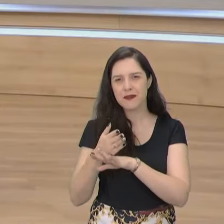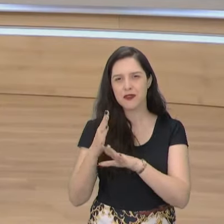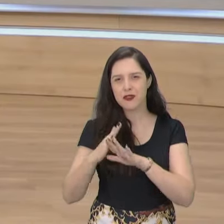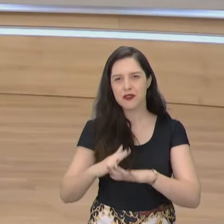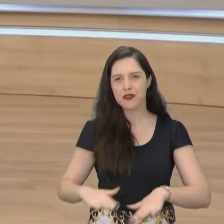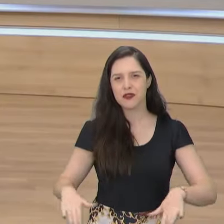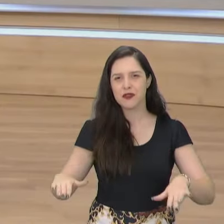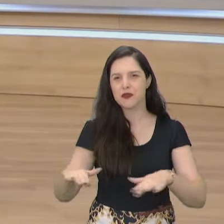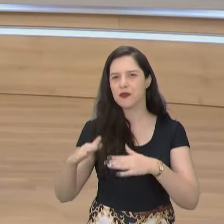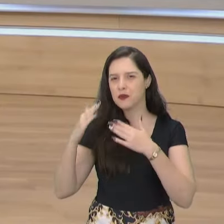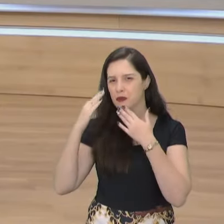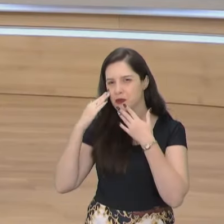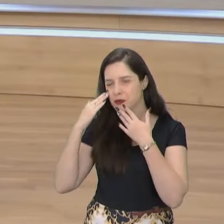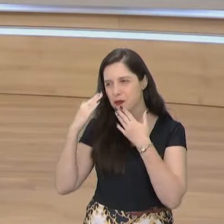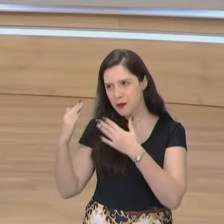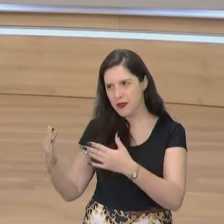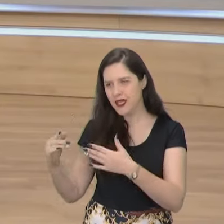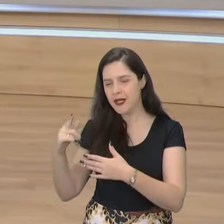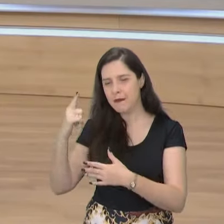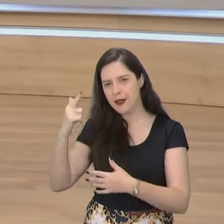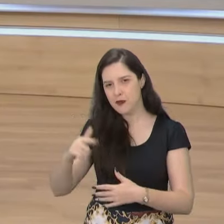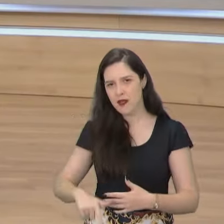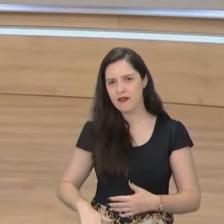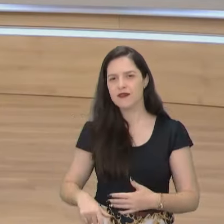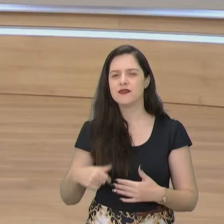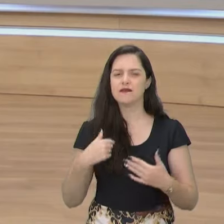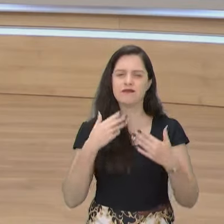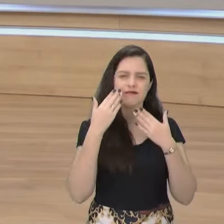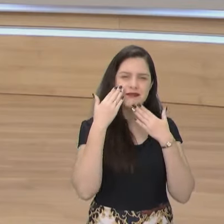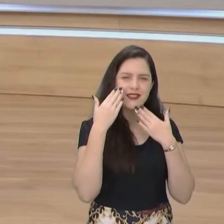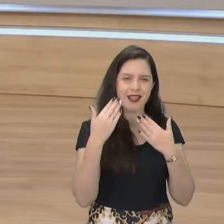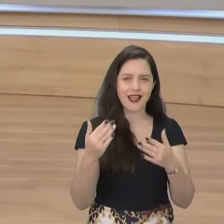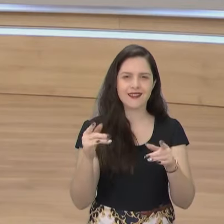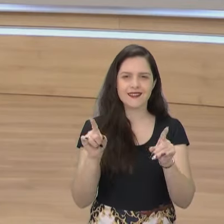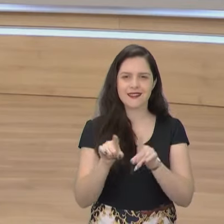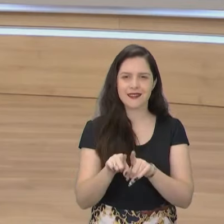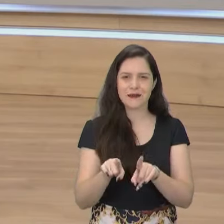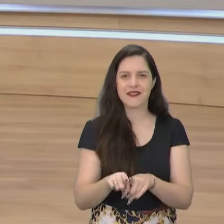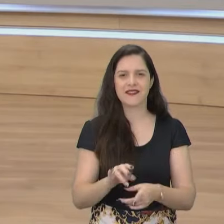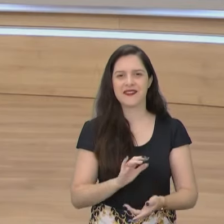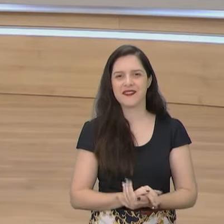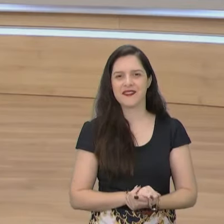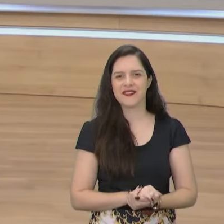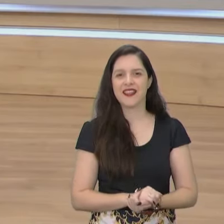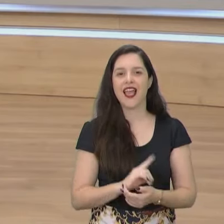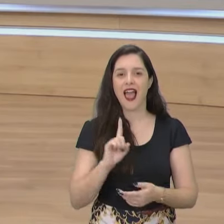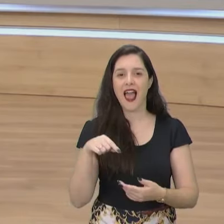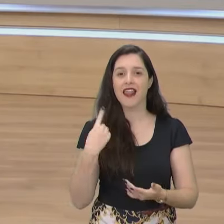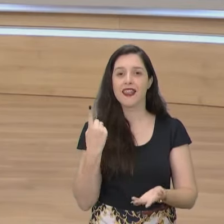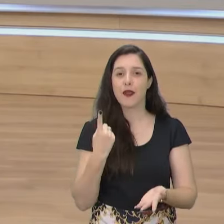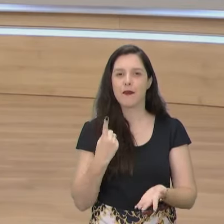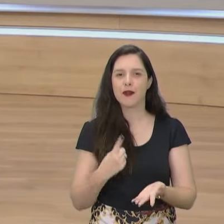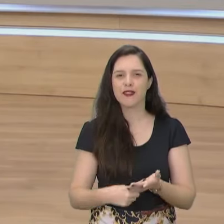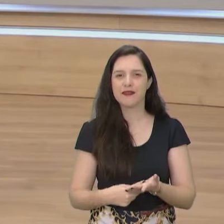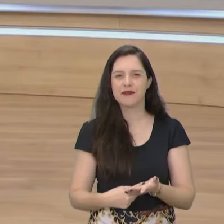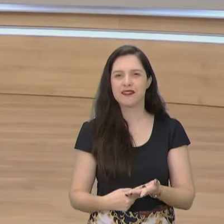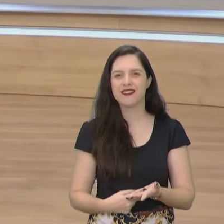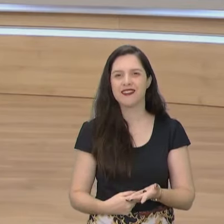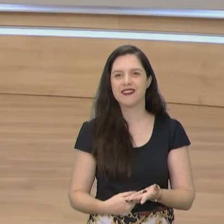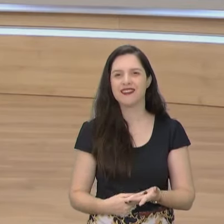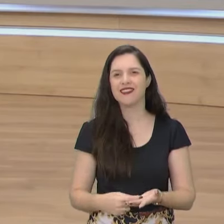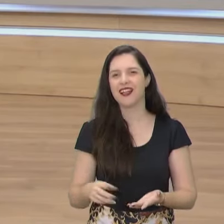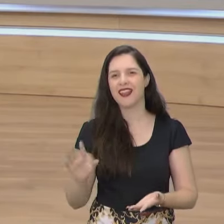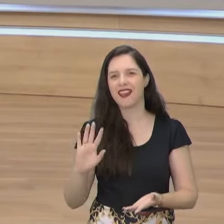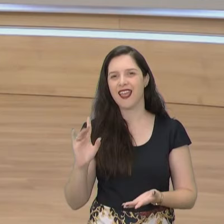Muito obrigado, Gisele, mais uma vez. Obrigada, Vanderlei. Até a próxima, né? Até a próxima,